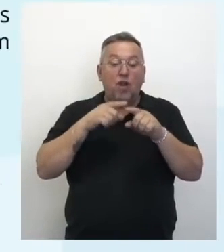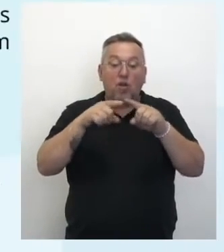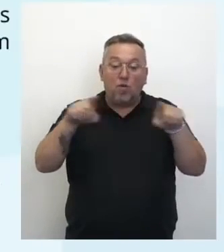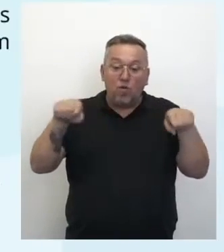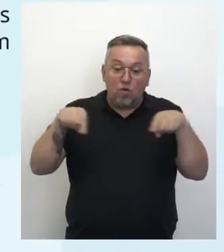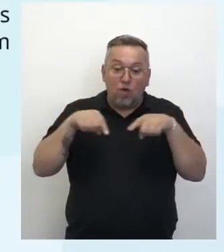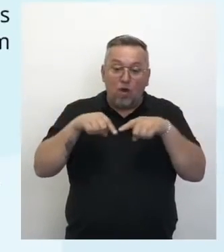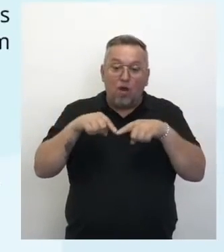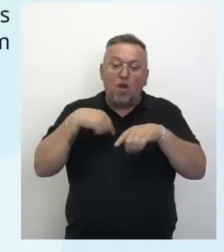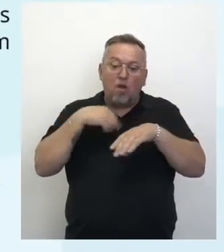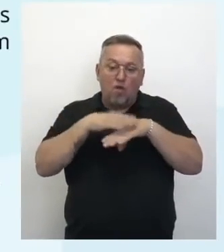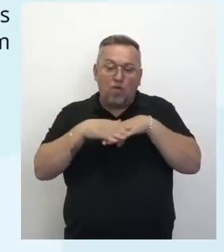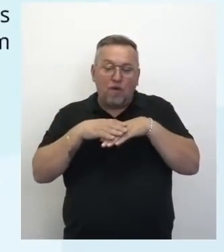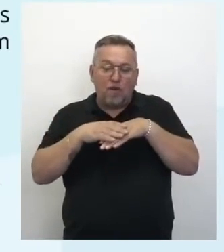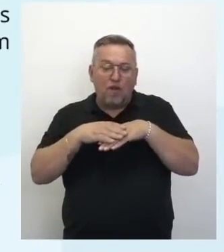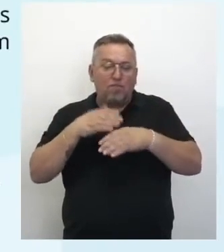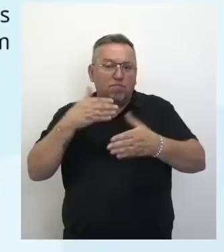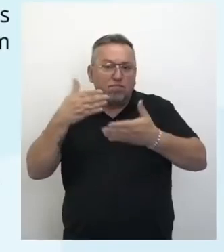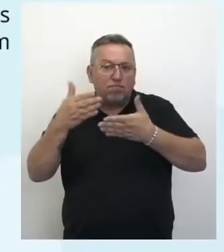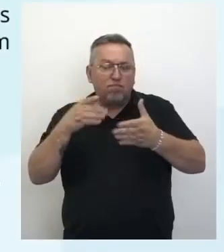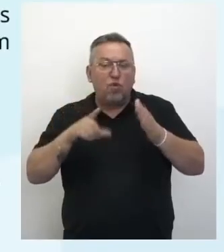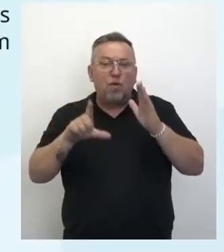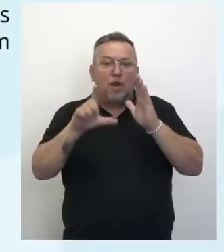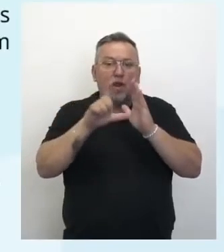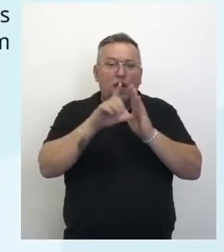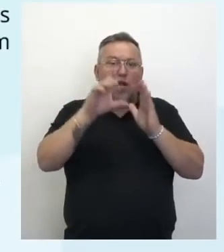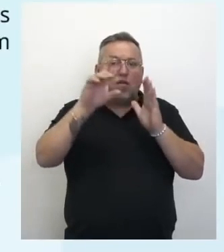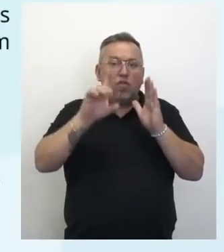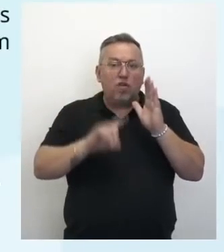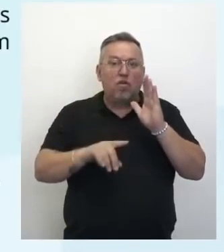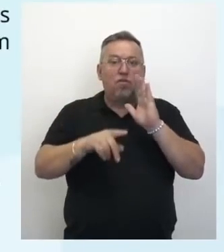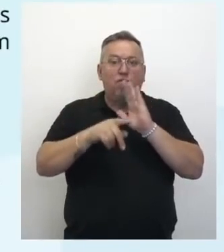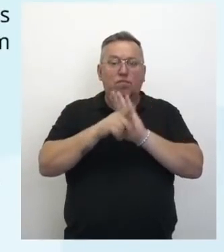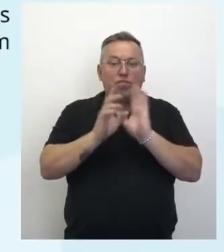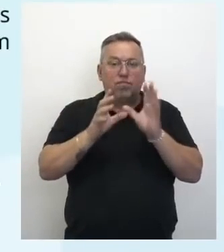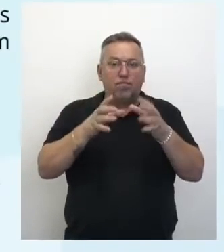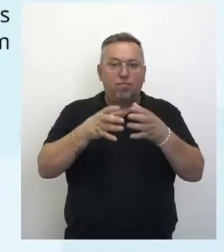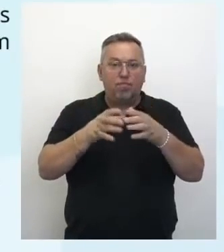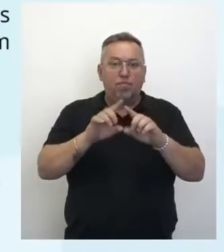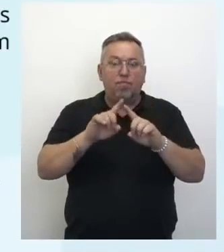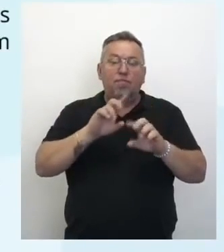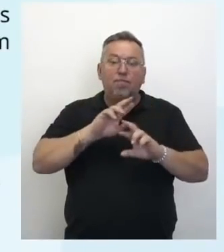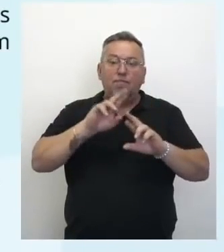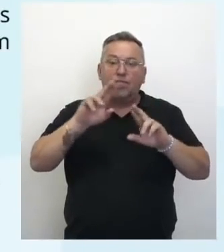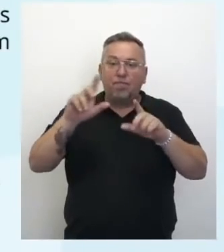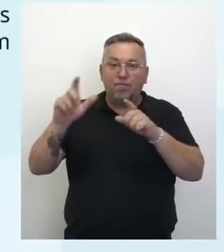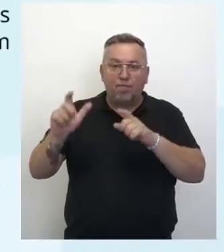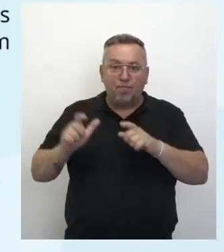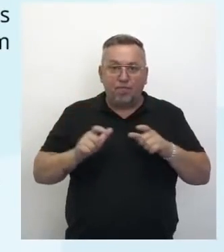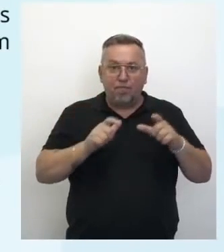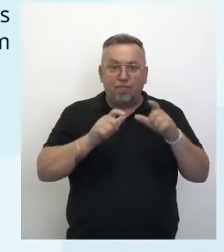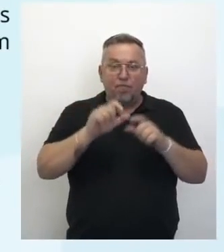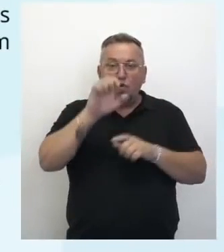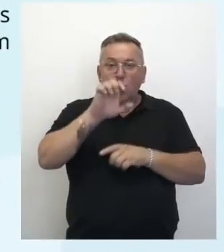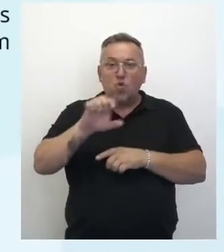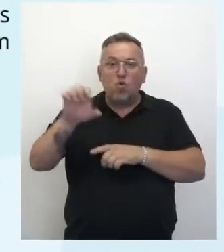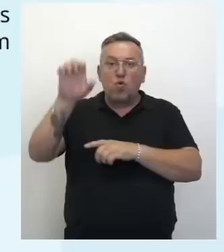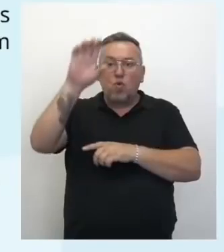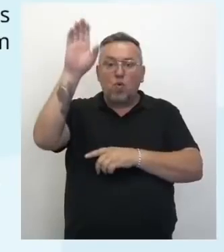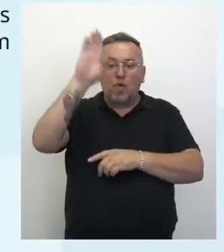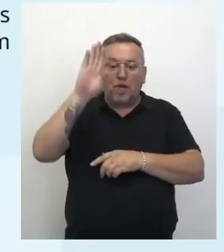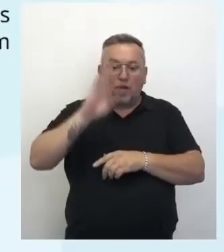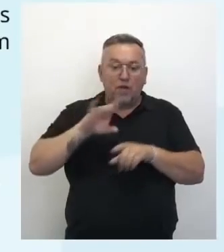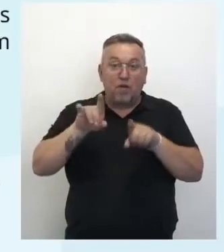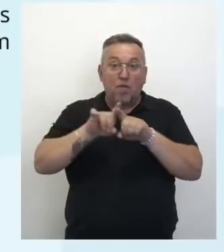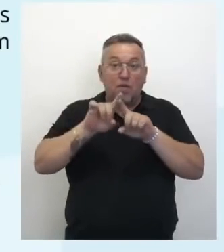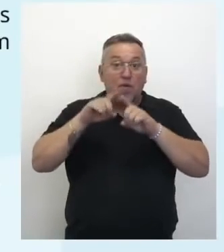territorialidades e discutir os direitos legais desses grupos nas diferentes regiões brasileiras e em especial no estado